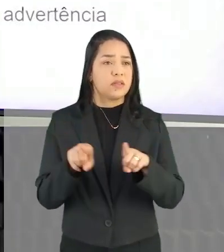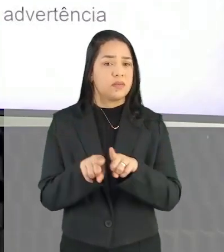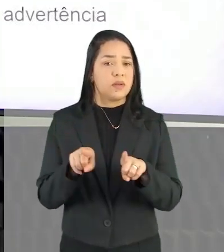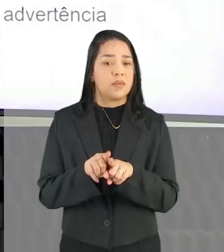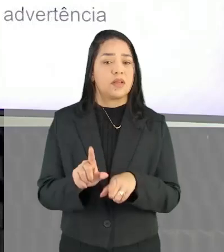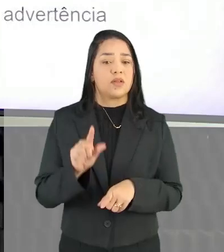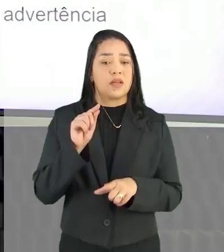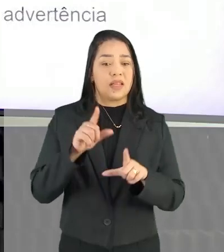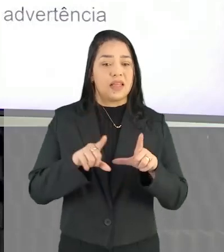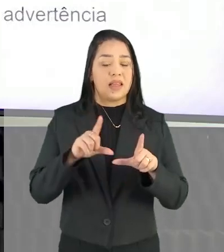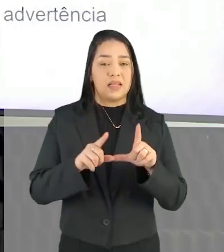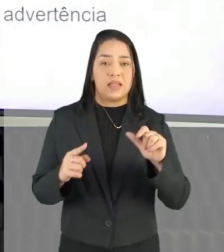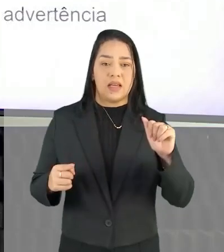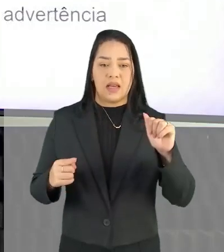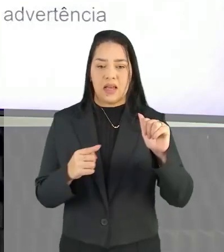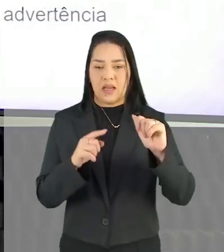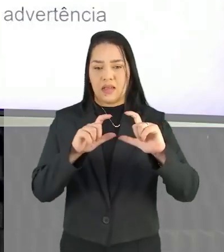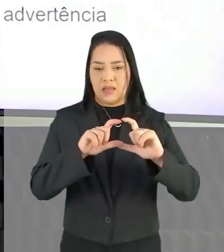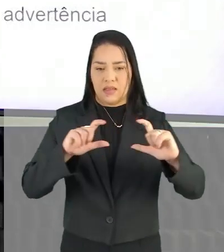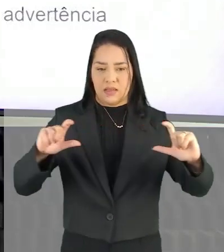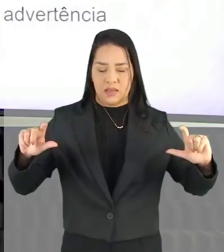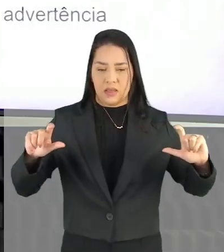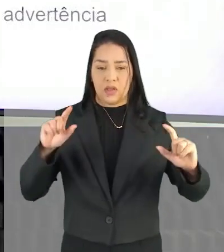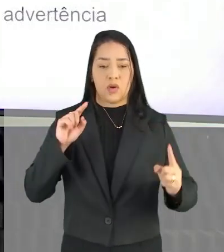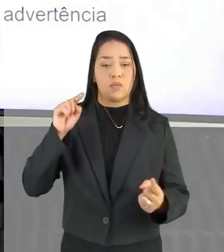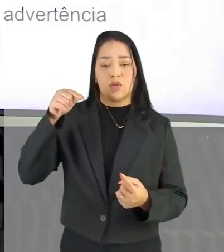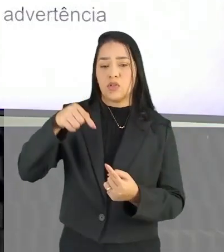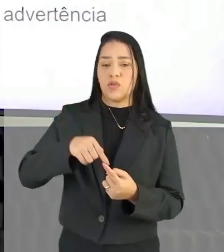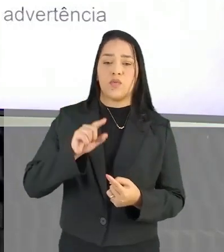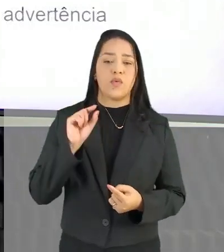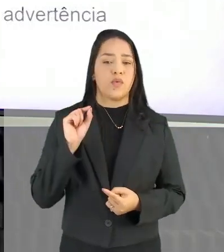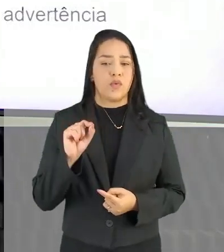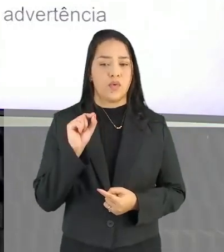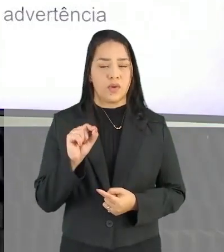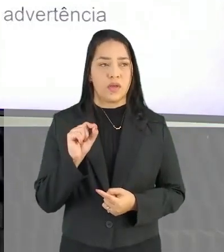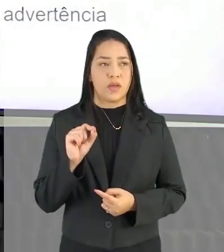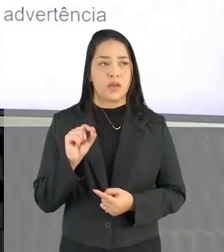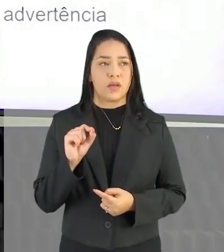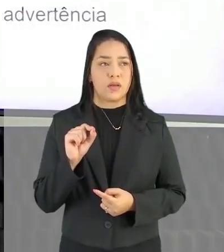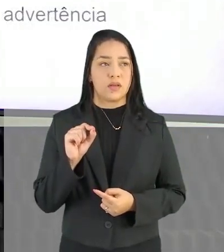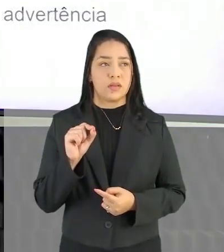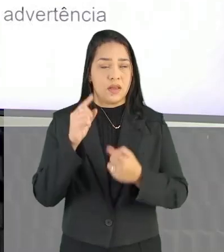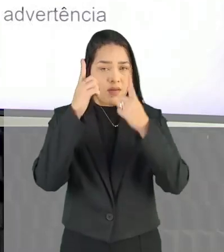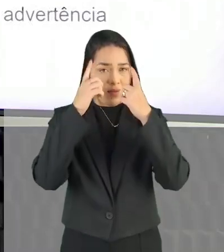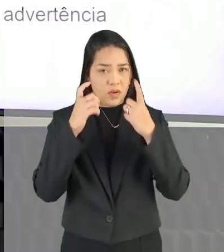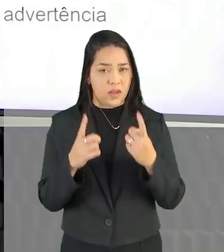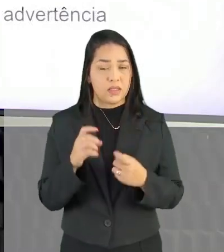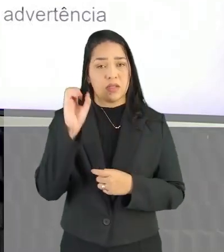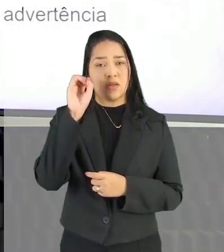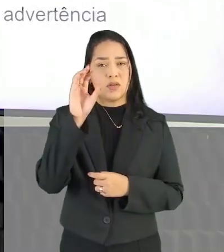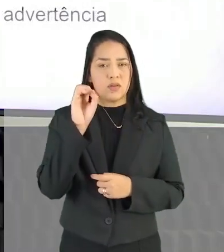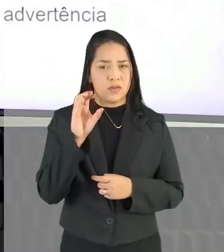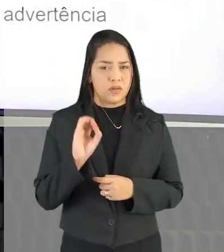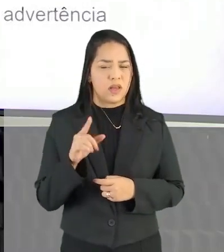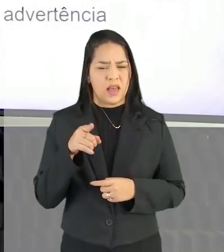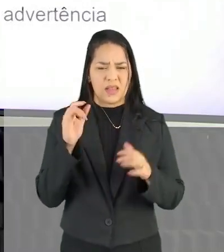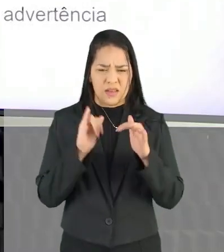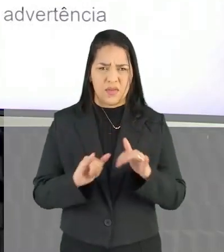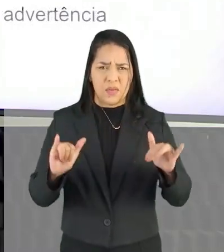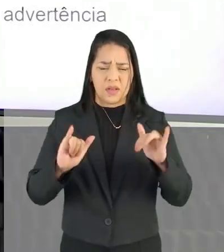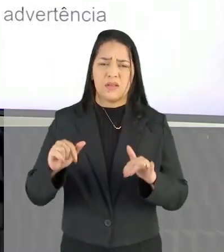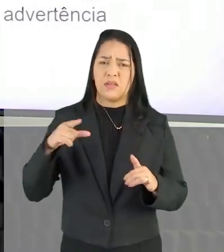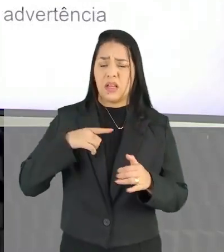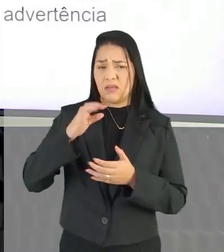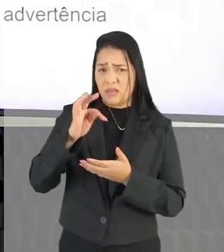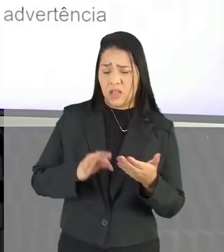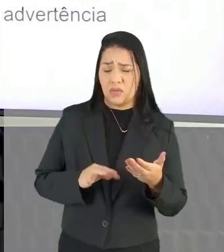para a alternativa da letra A, quando fala que o objetivo é enumerar as causas determinantes da violência no trânsito. Essa informação está no